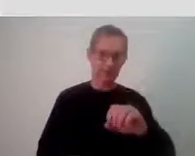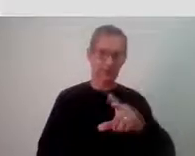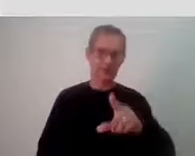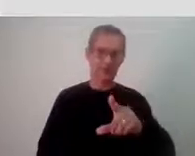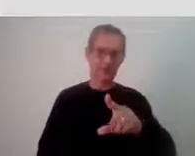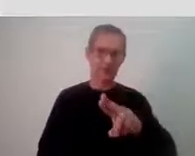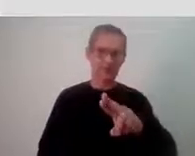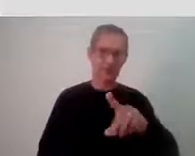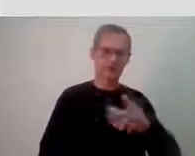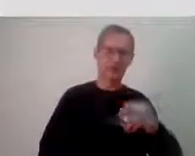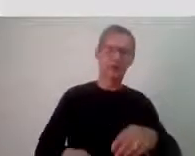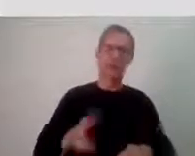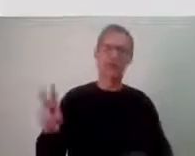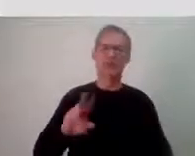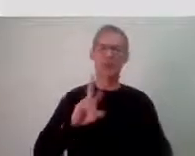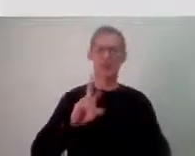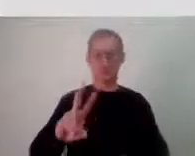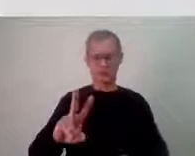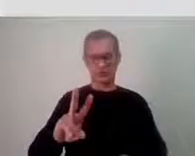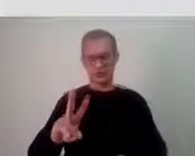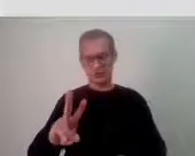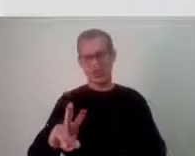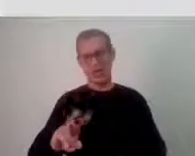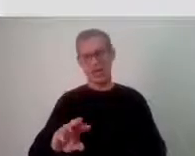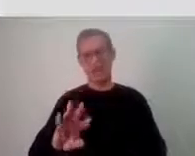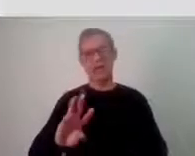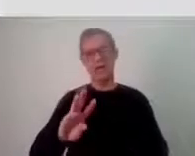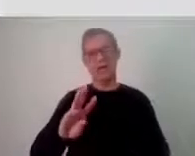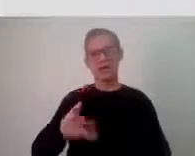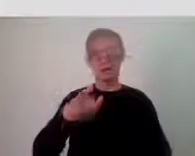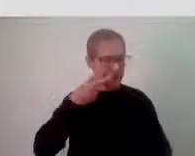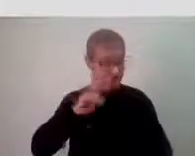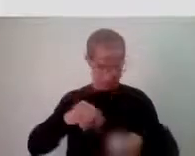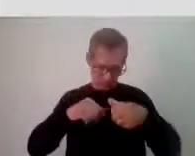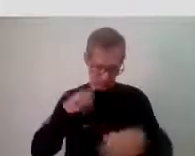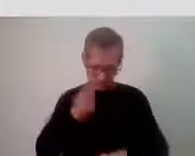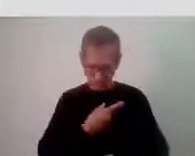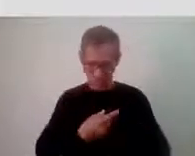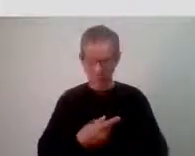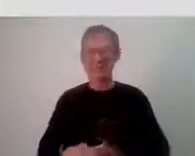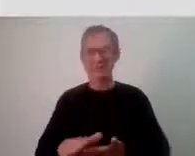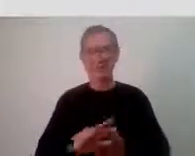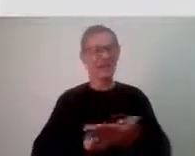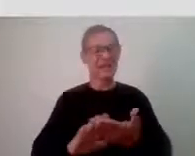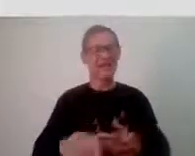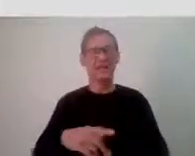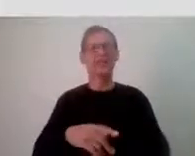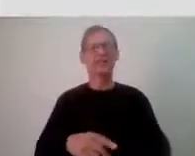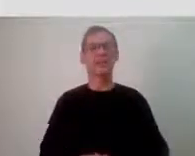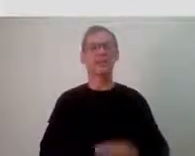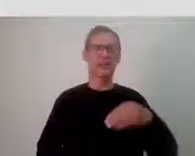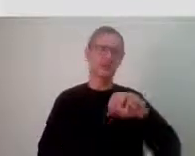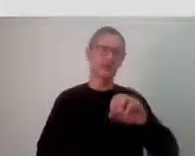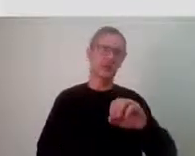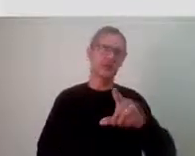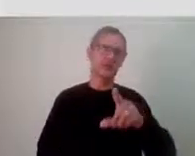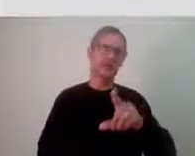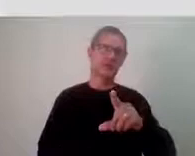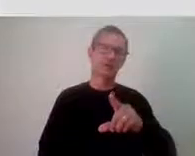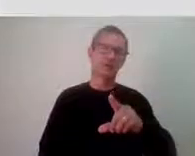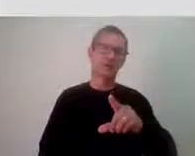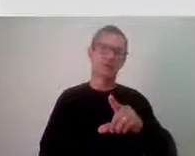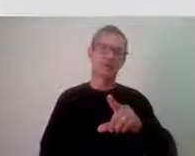em módulo, valor 2. Seria 3. Veja que se a gente não tivesse colocado em módulo, qual